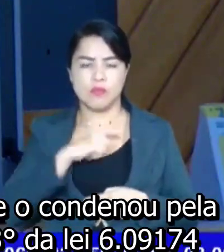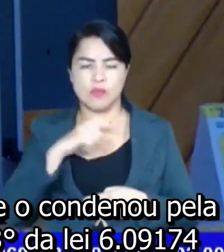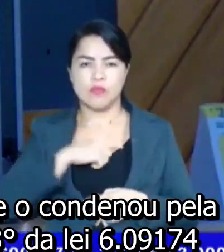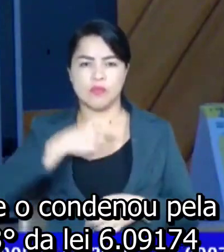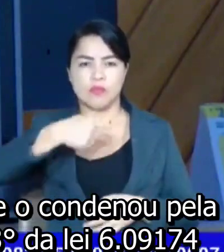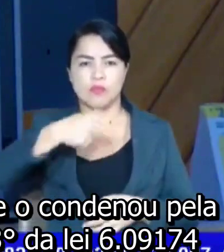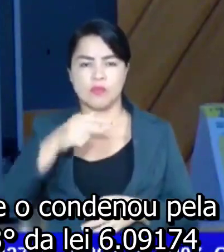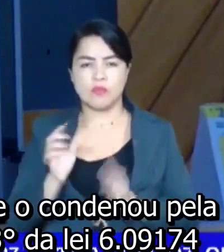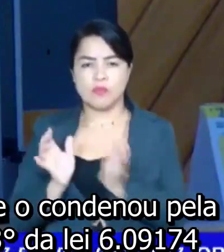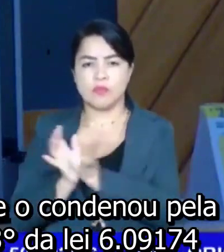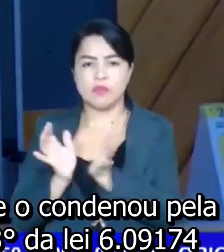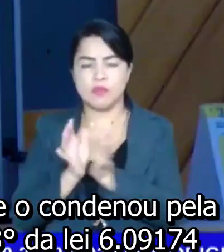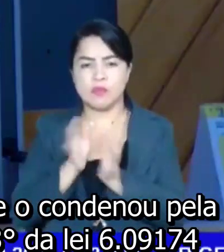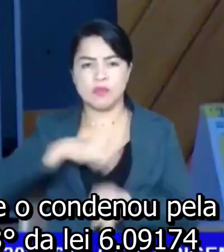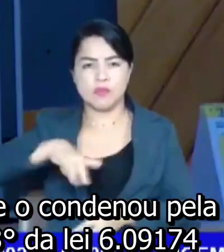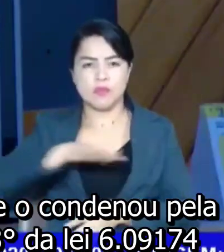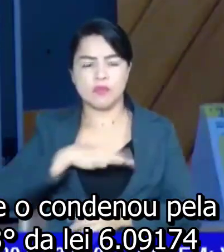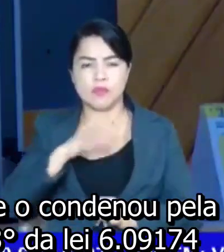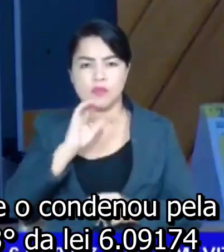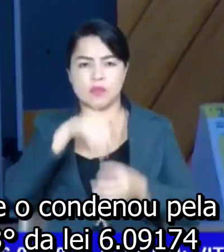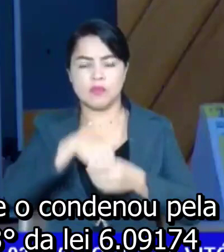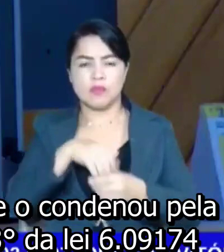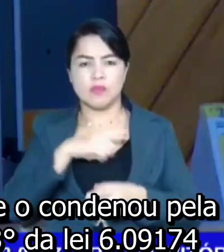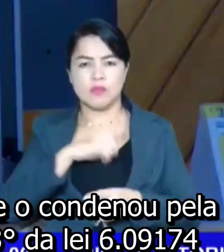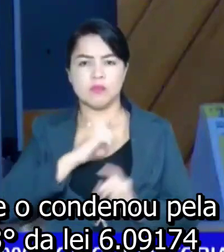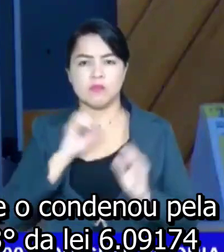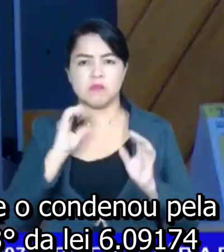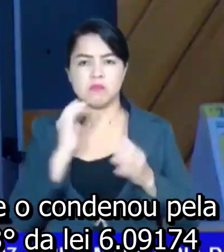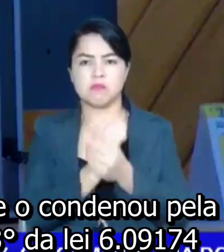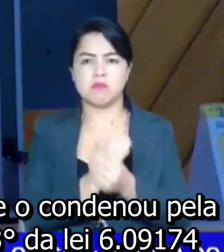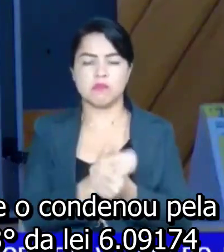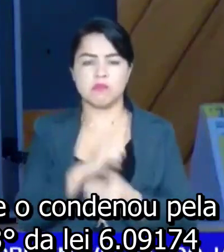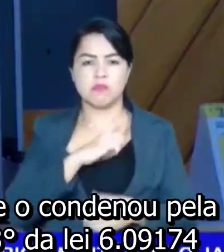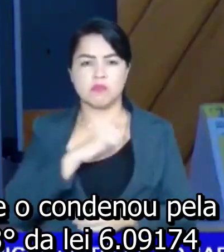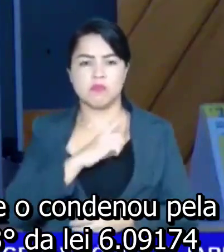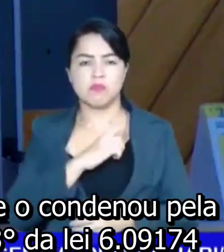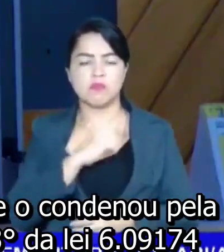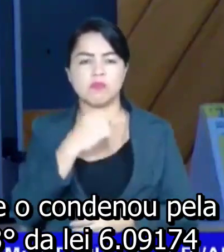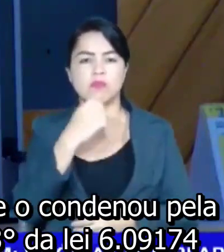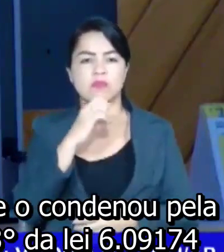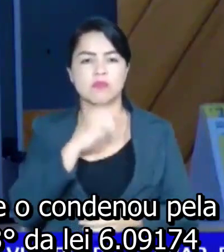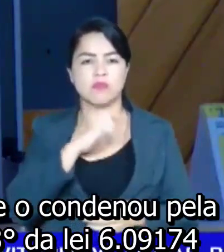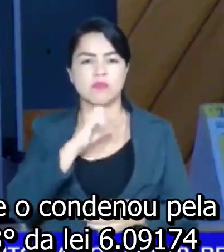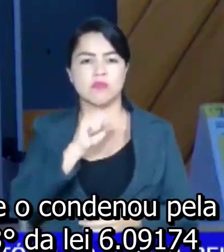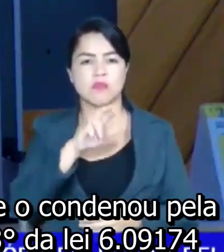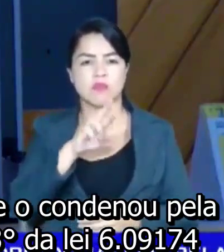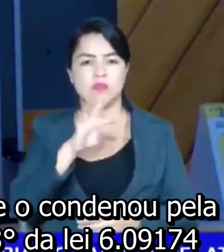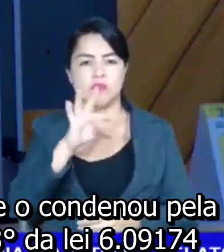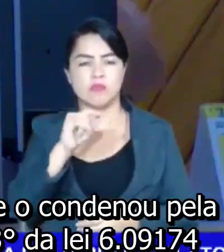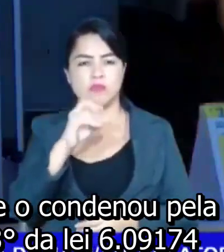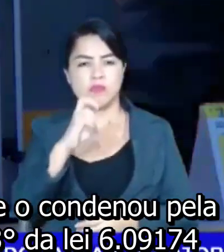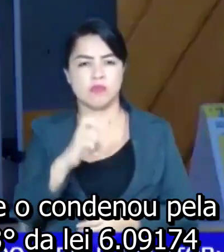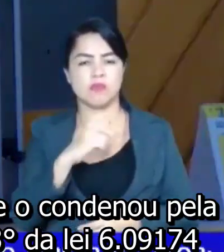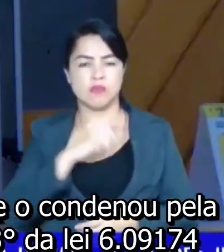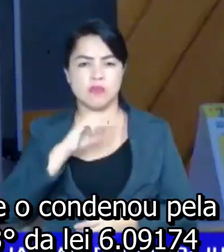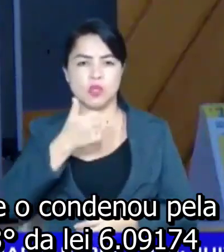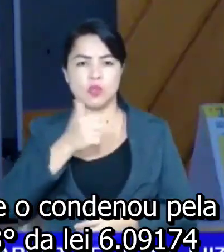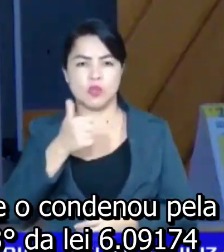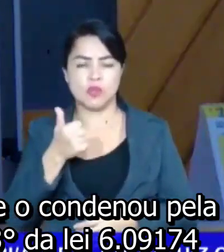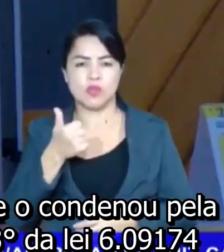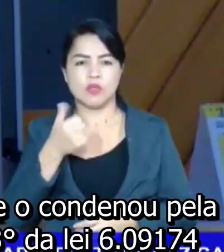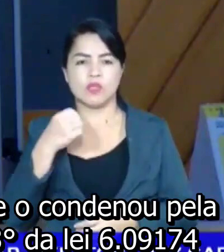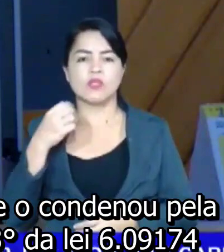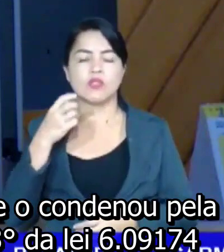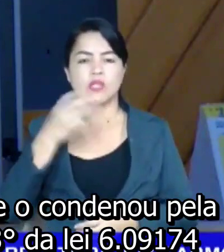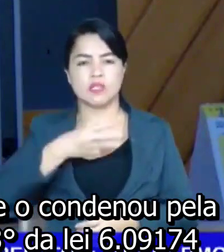com sua toga, é um homem de pele parda e cabelos grisalhos. 5º e 11, inciso 3º da